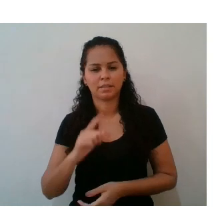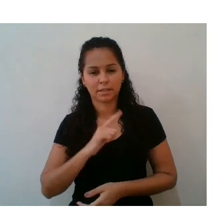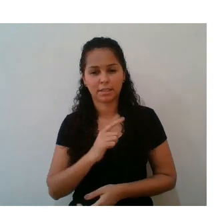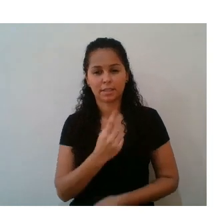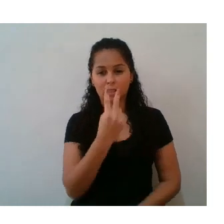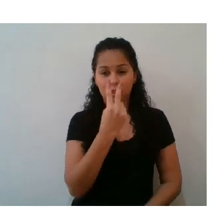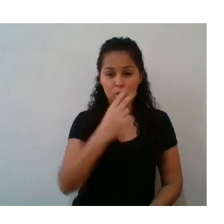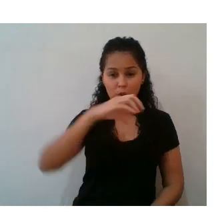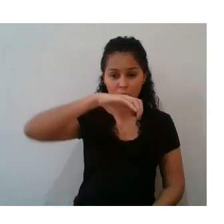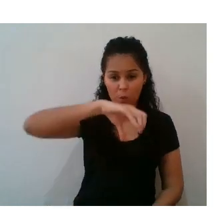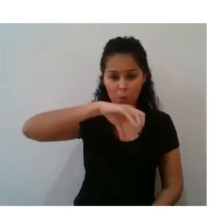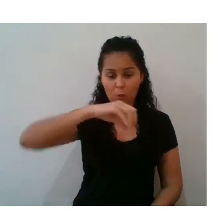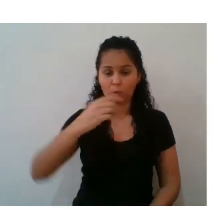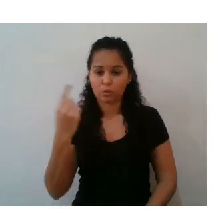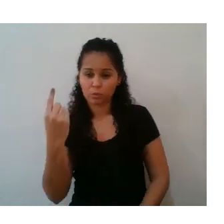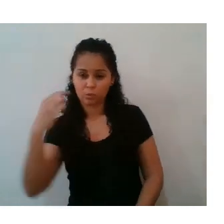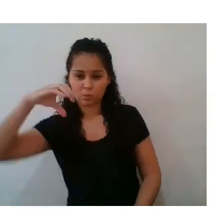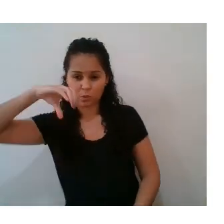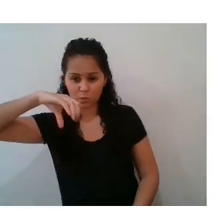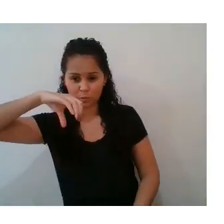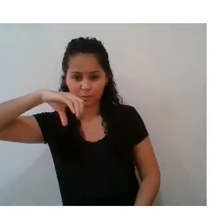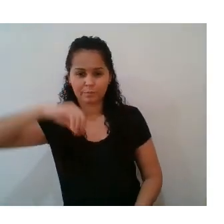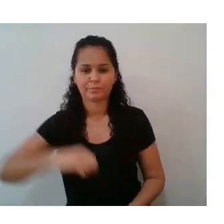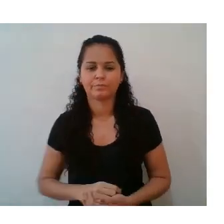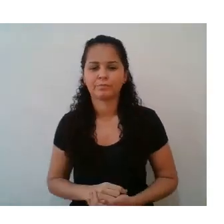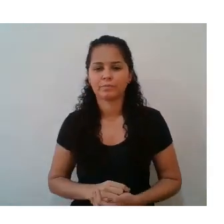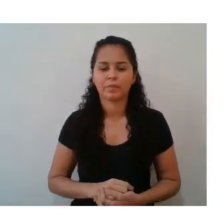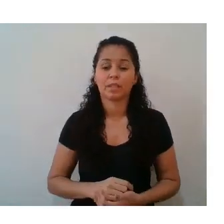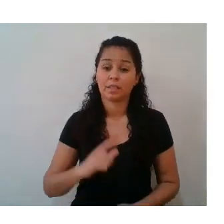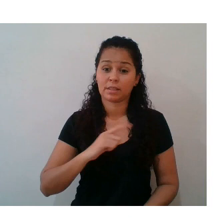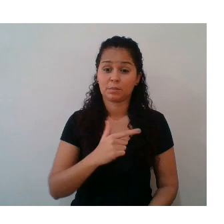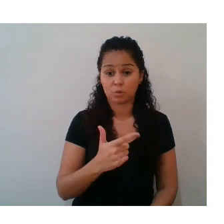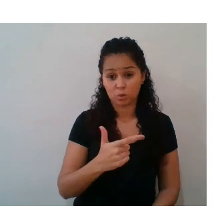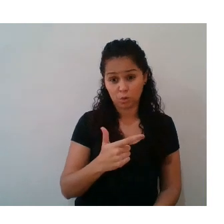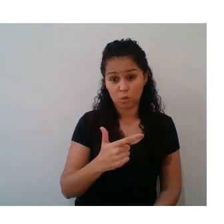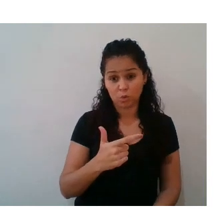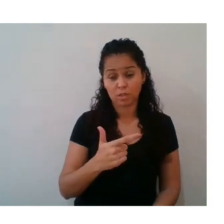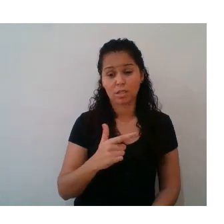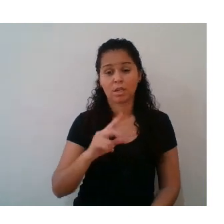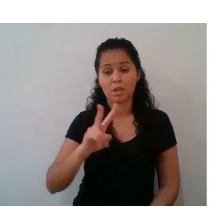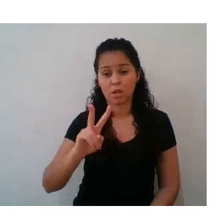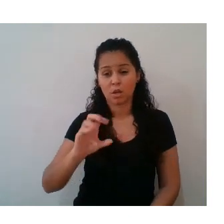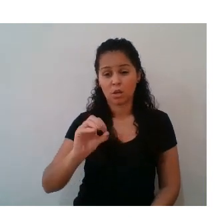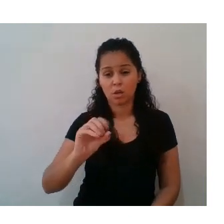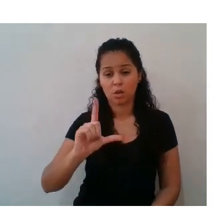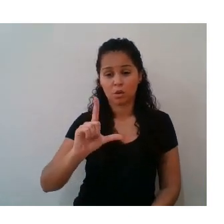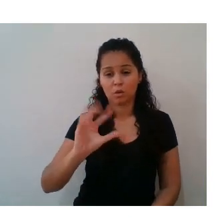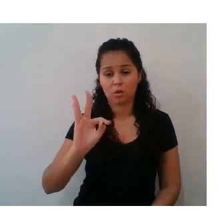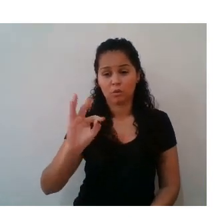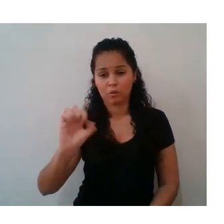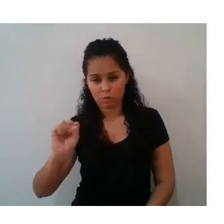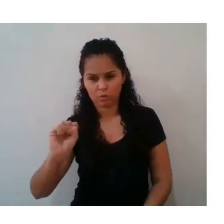ohms e uma de 1 ohm, submetidas a uma DDP de 12 volts, tá bem? Se eu não me engano, estão na